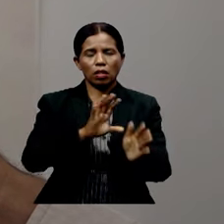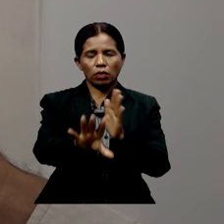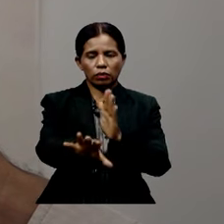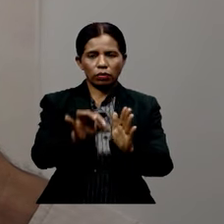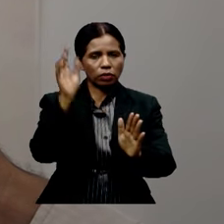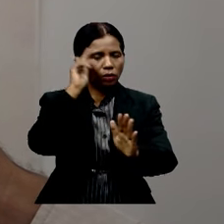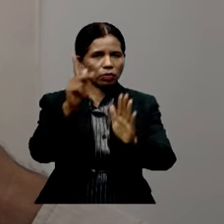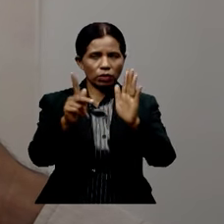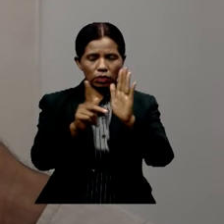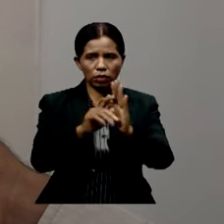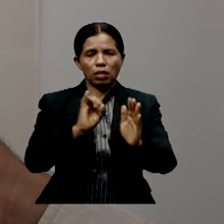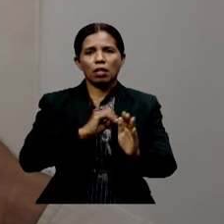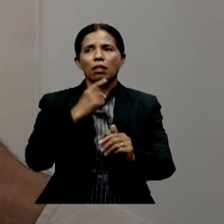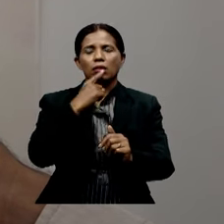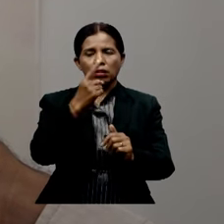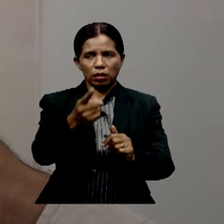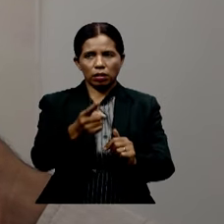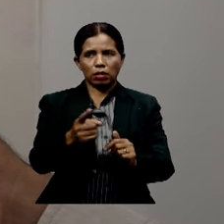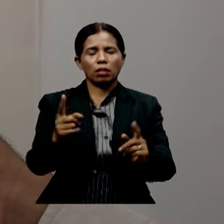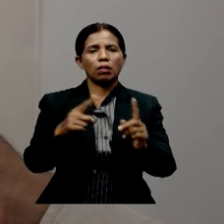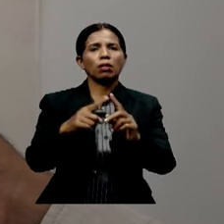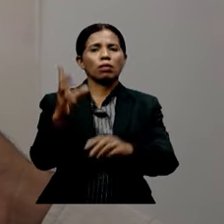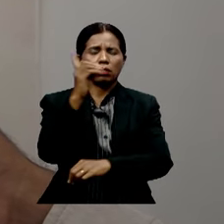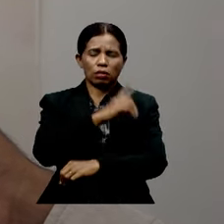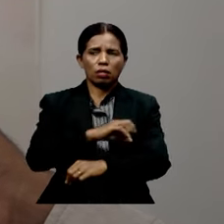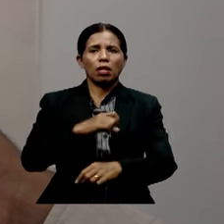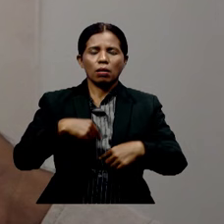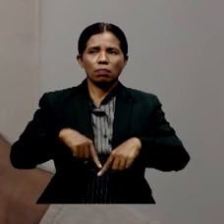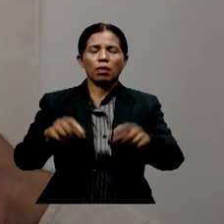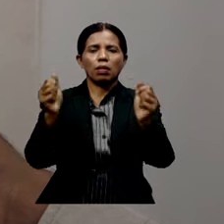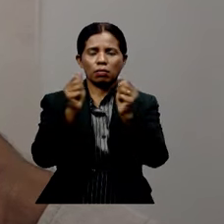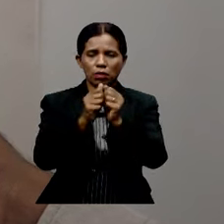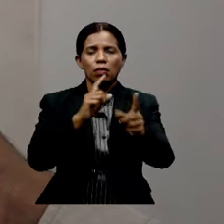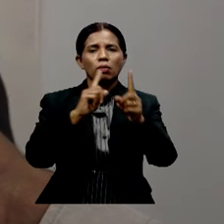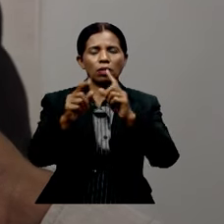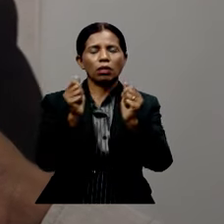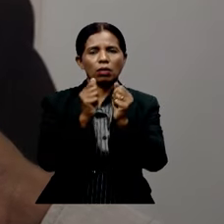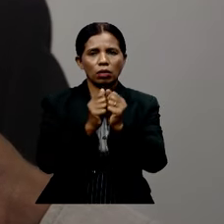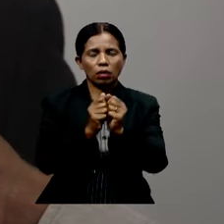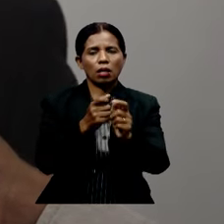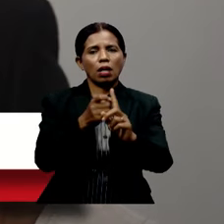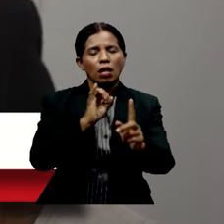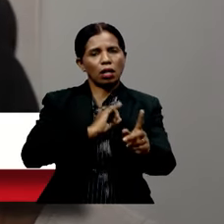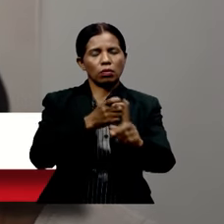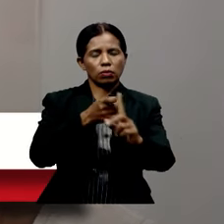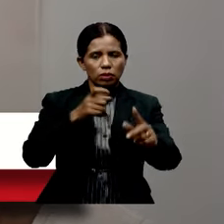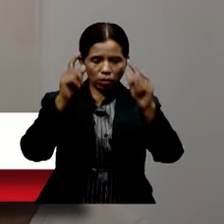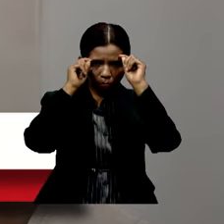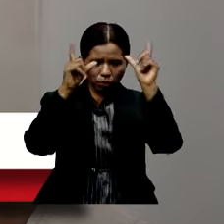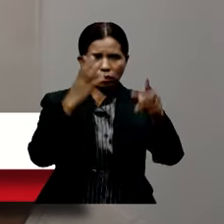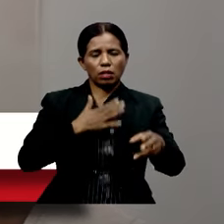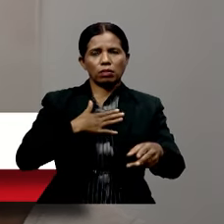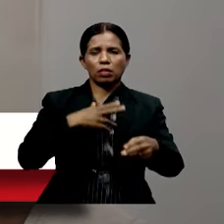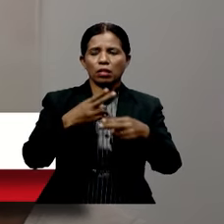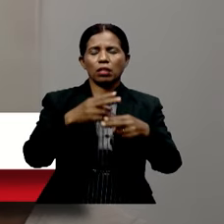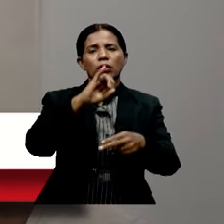hal, fotografia, gamba, hal, lorna, Bahonia au kulia bania au den au hosi Timor Leste au den aran Joel